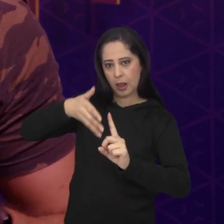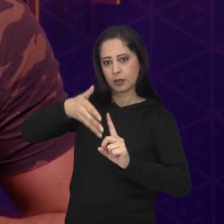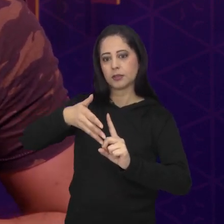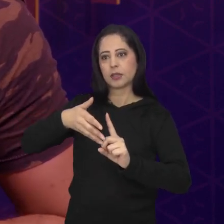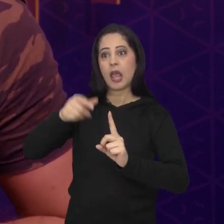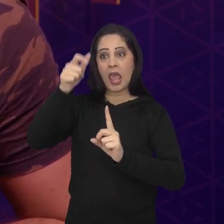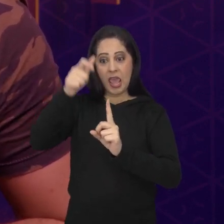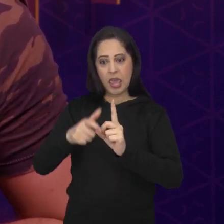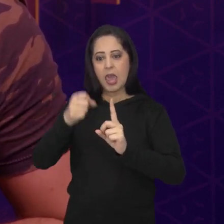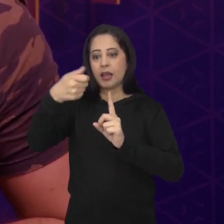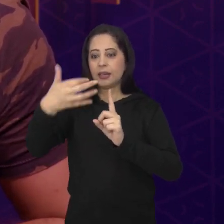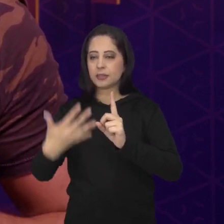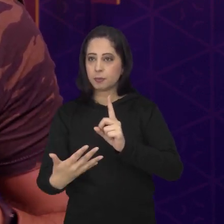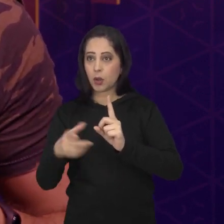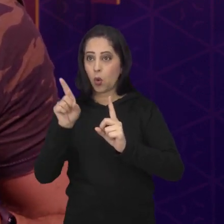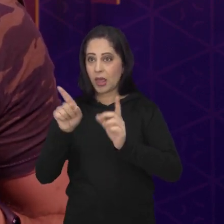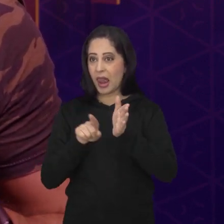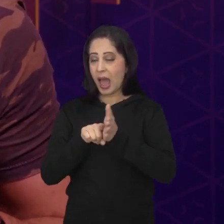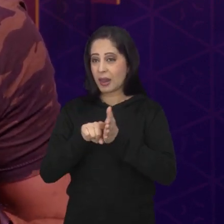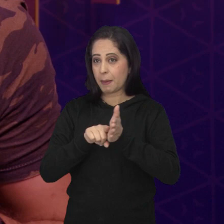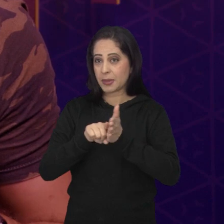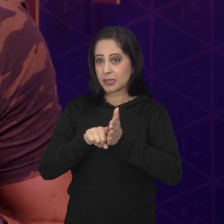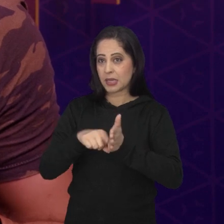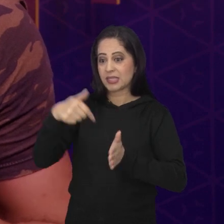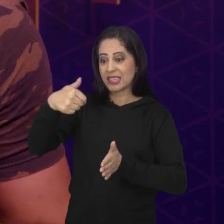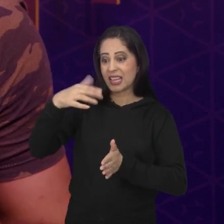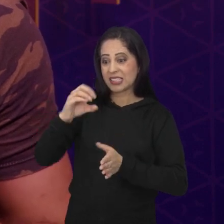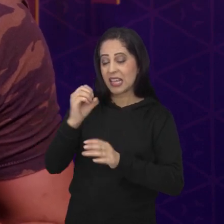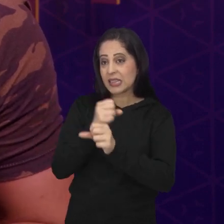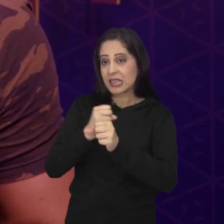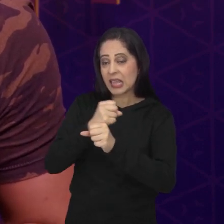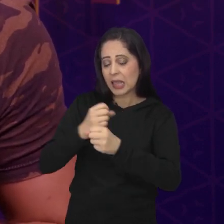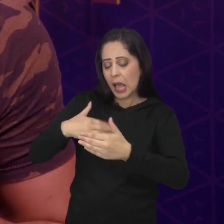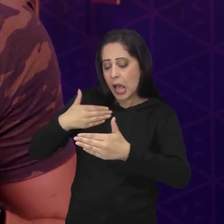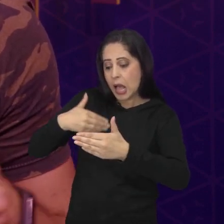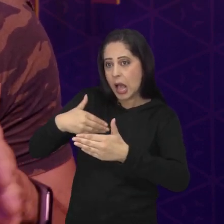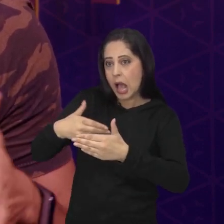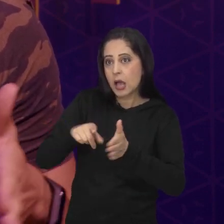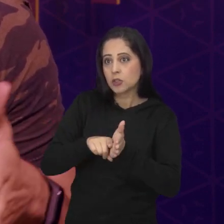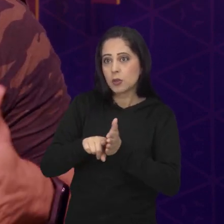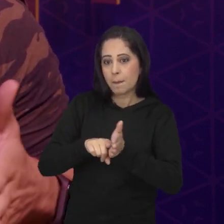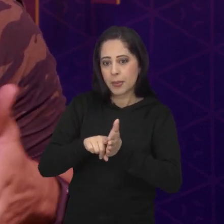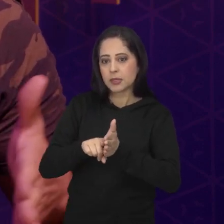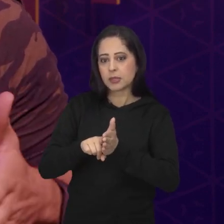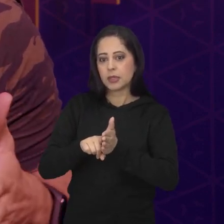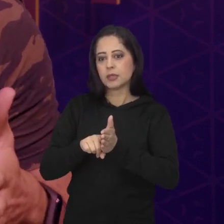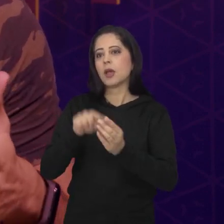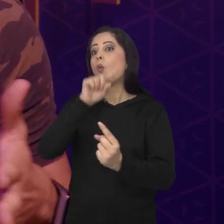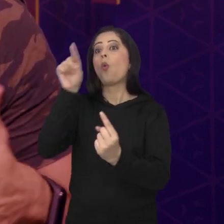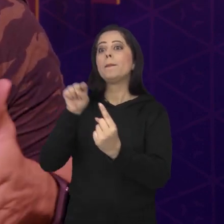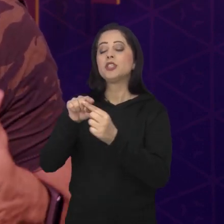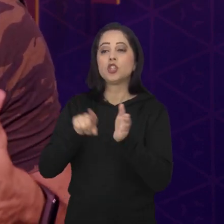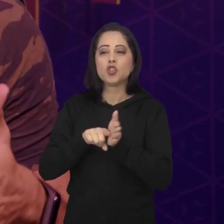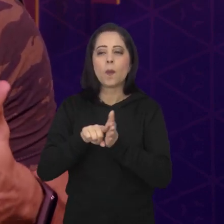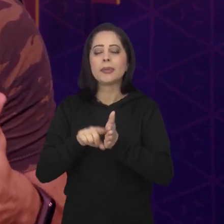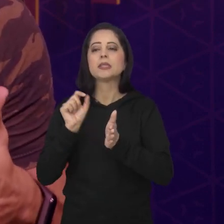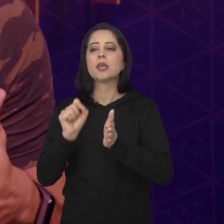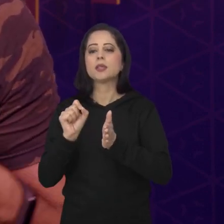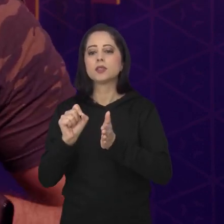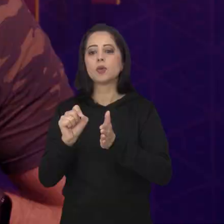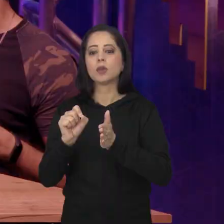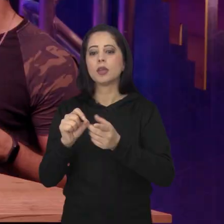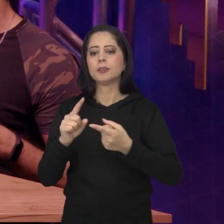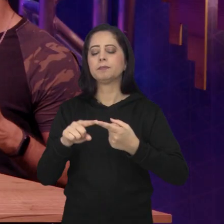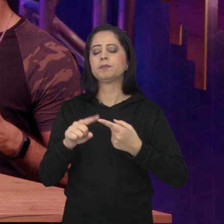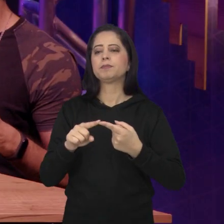palestra e ele apresentou essa pesquisa de Harvard que durou 70 anos para ser concluída, e o objetivo da